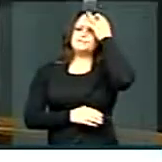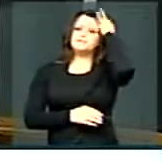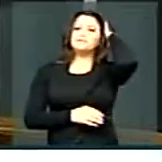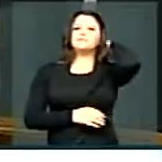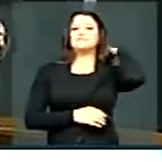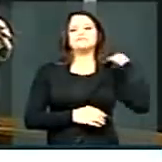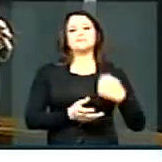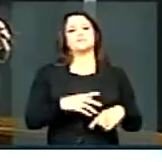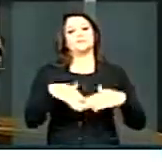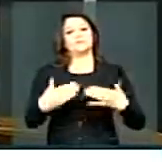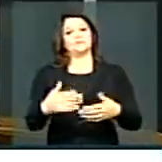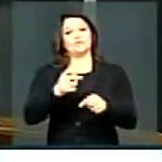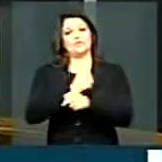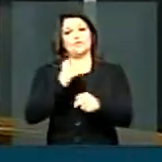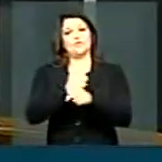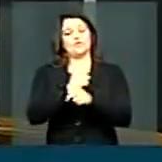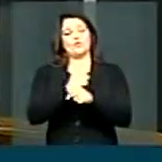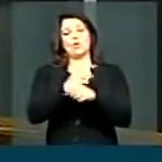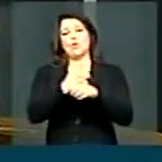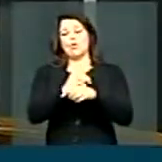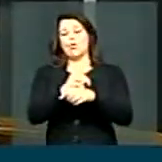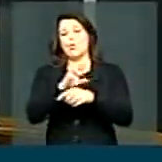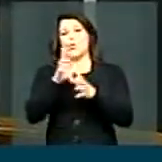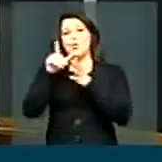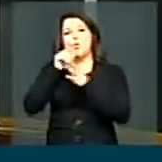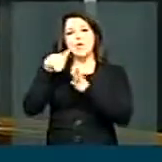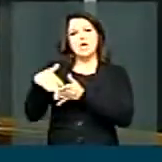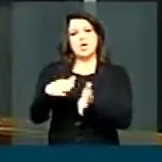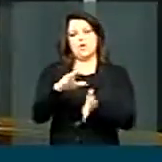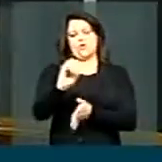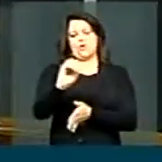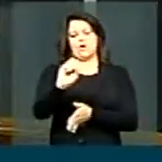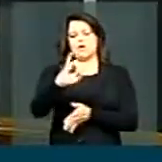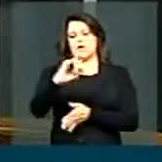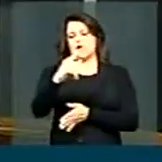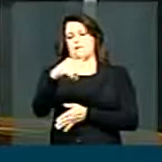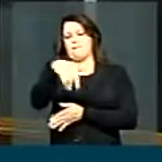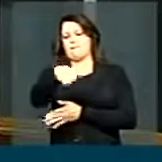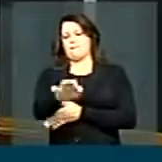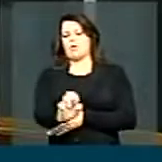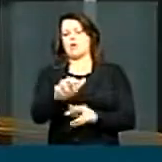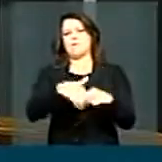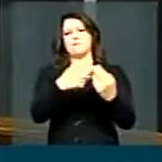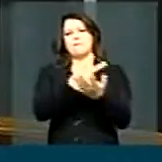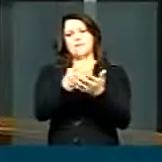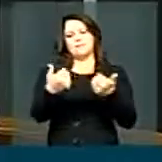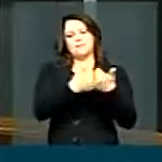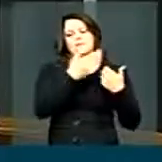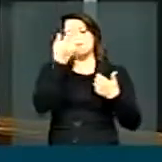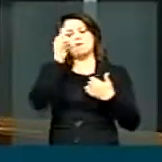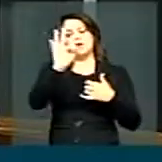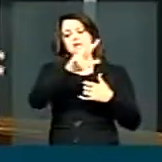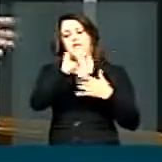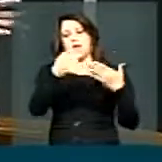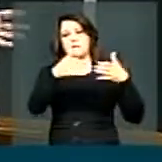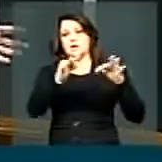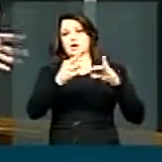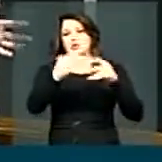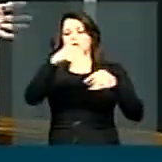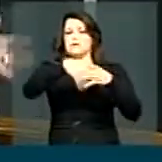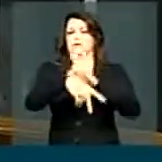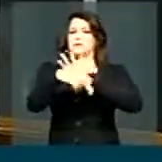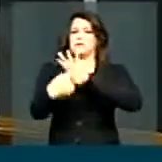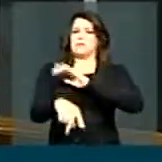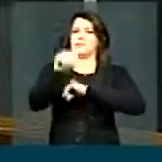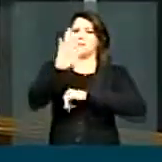a construção da ponte sobre o Rio Oiapoque, que está pronta, do lado francês, inclusive, tudo organizado para inaugurar, e do lado brasileiro